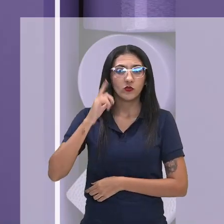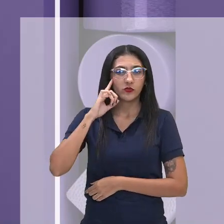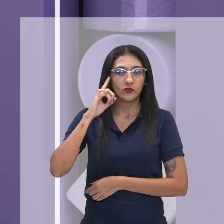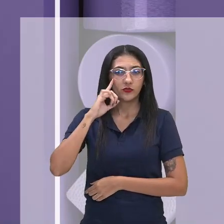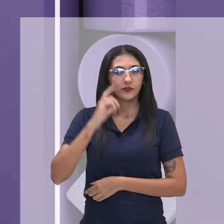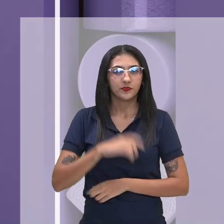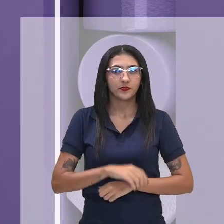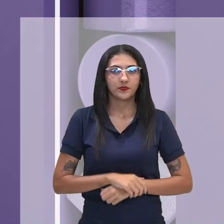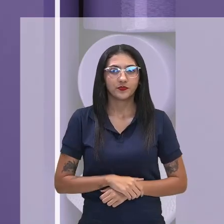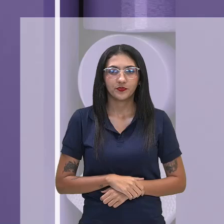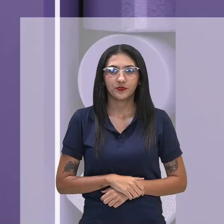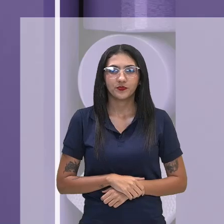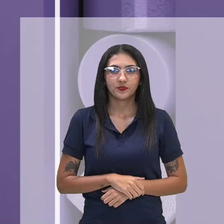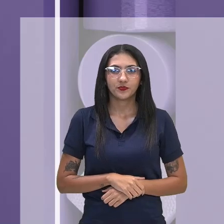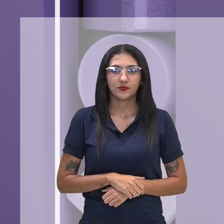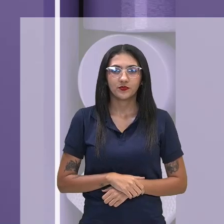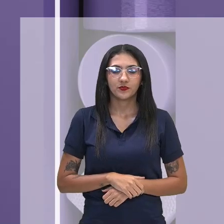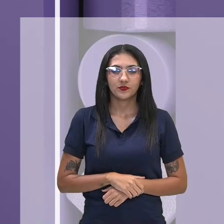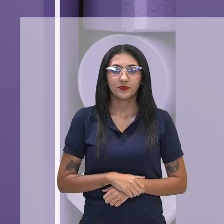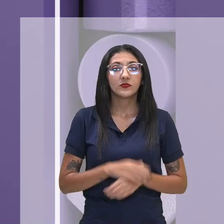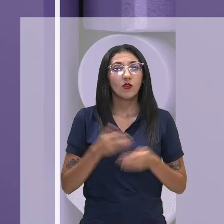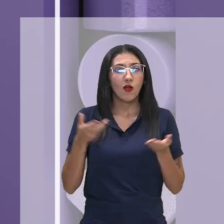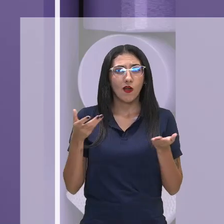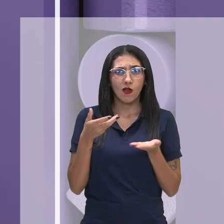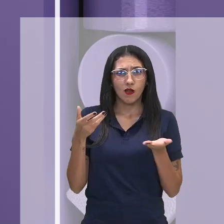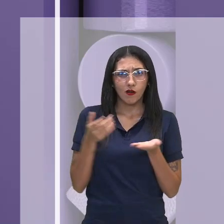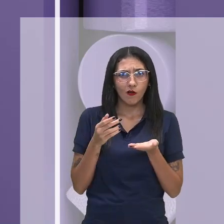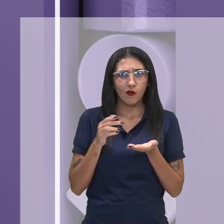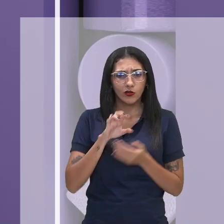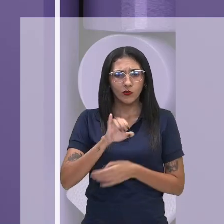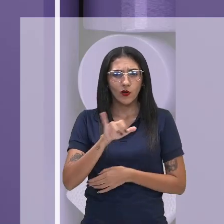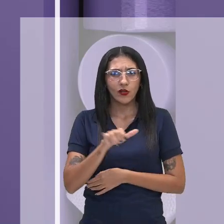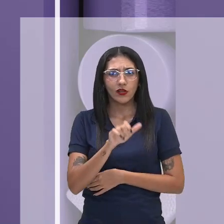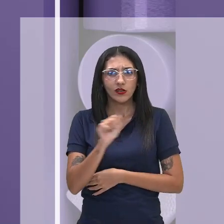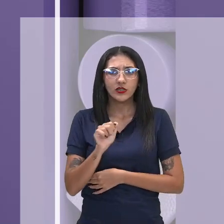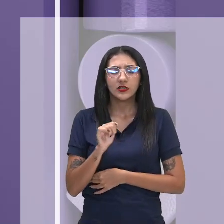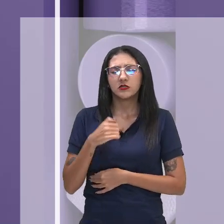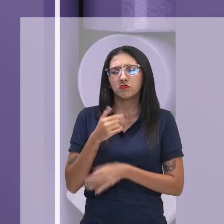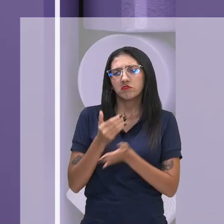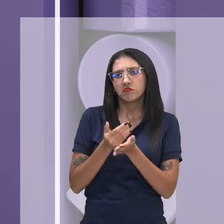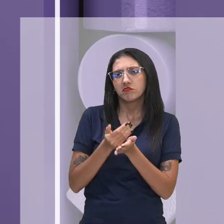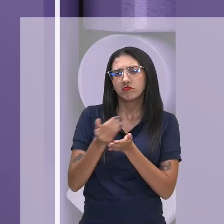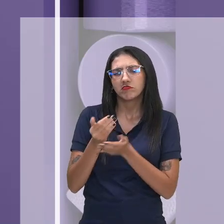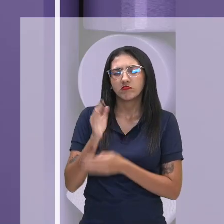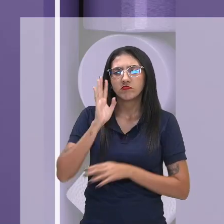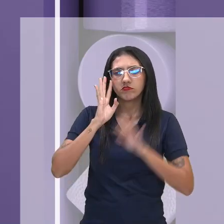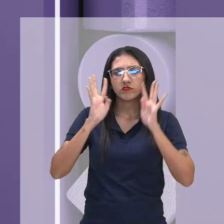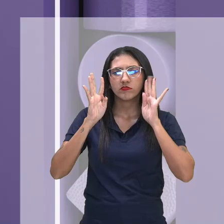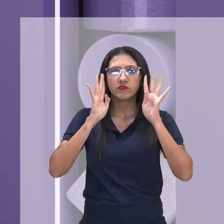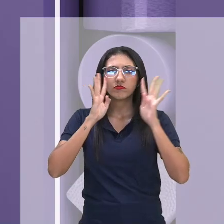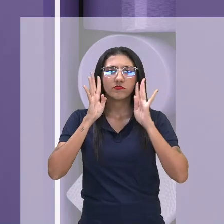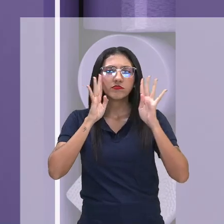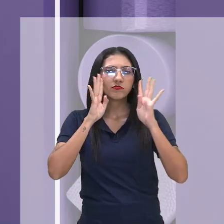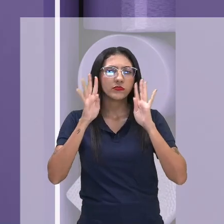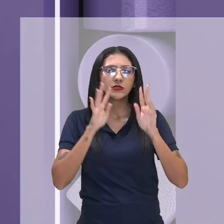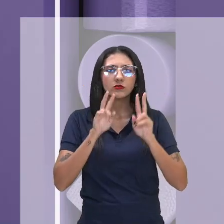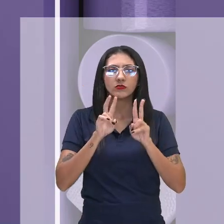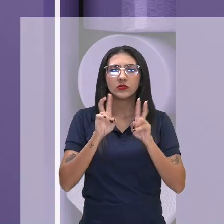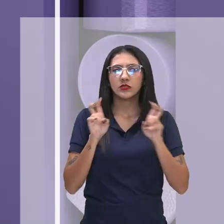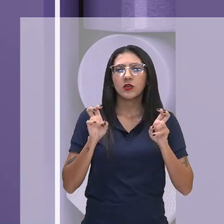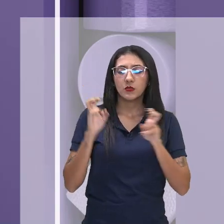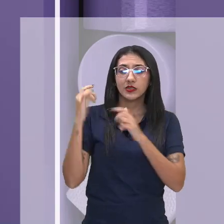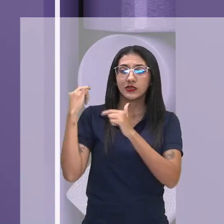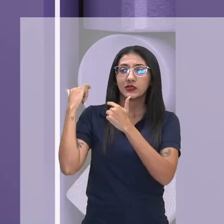nesse período, nessa etapa da EJA, nós vamos iniciar refletindo sobre a questão das